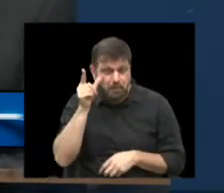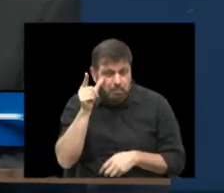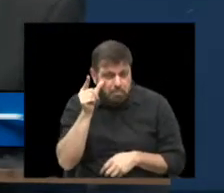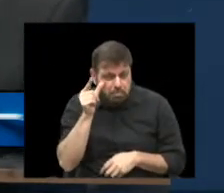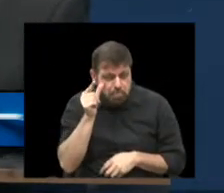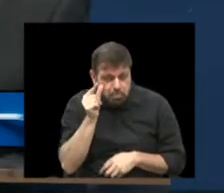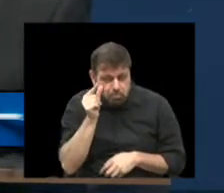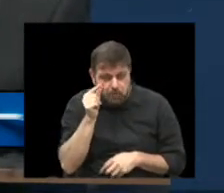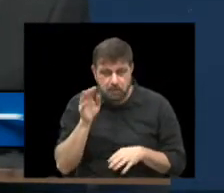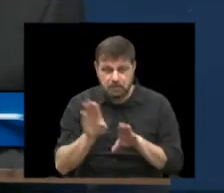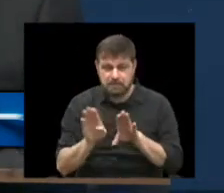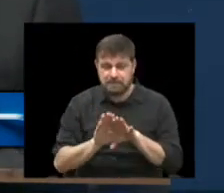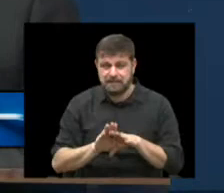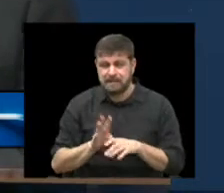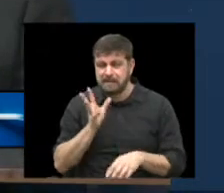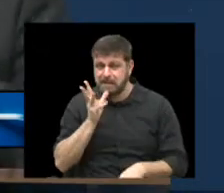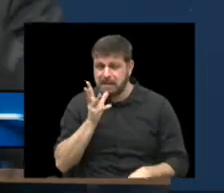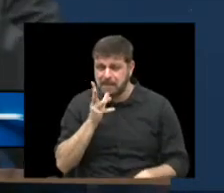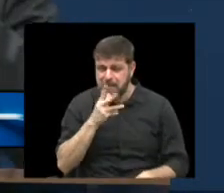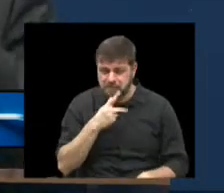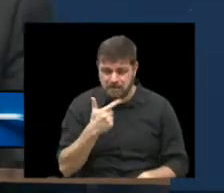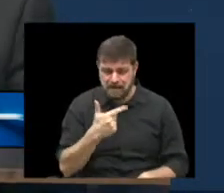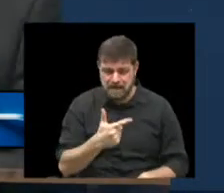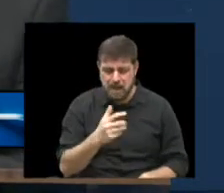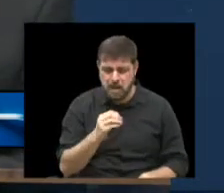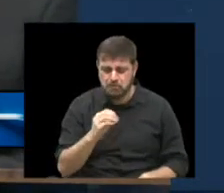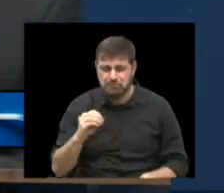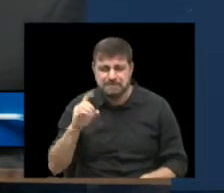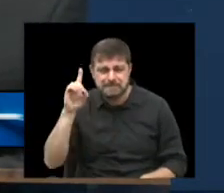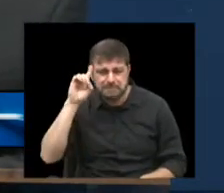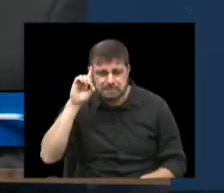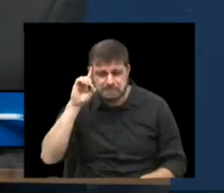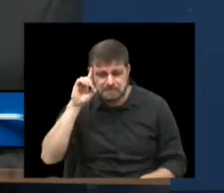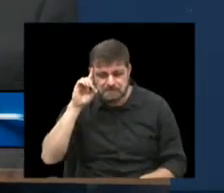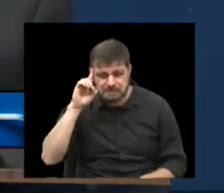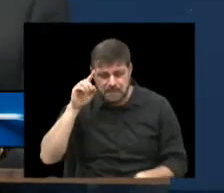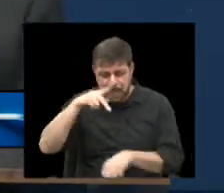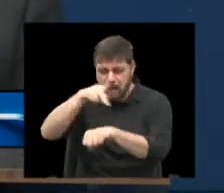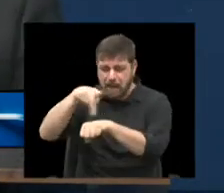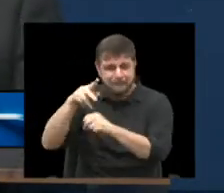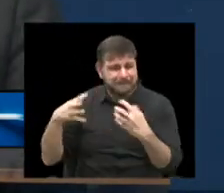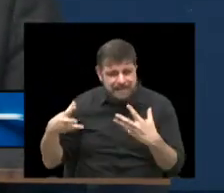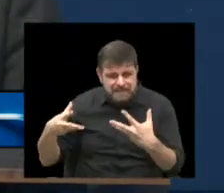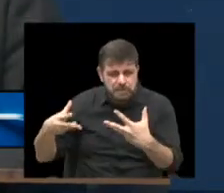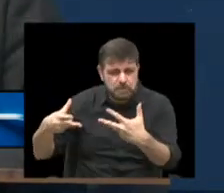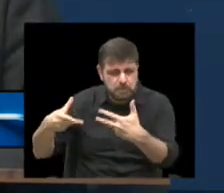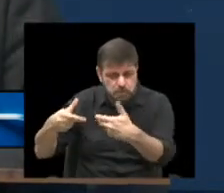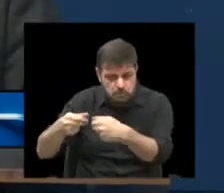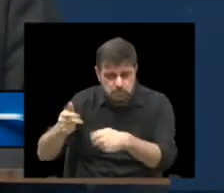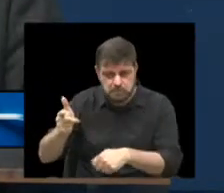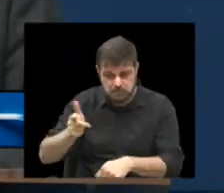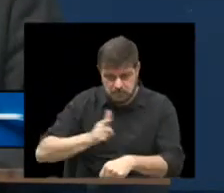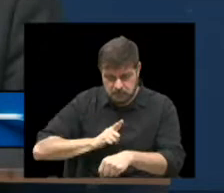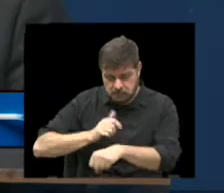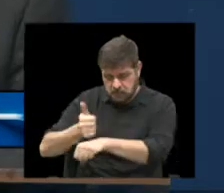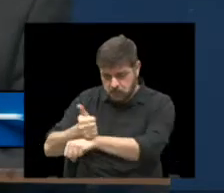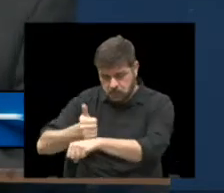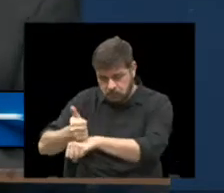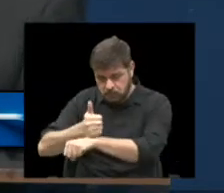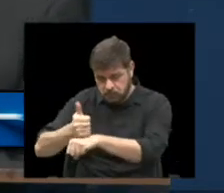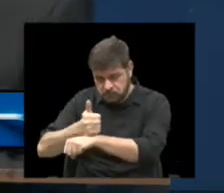são 200 dias. E todos os países, pasmem, todos os países que têm